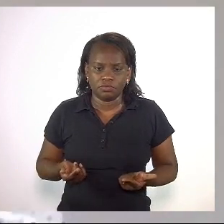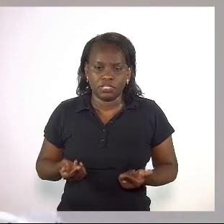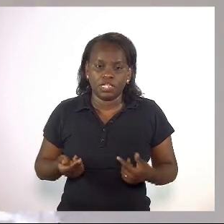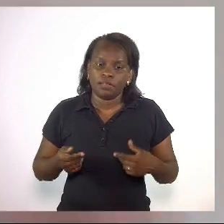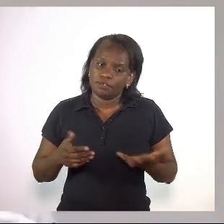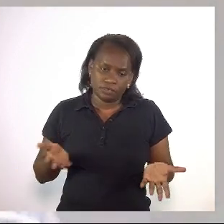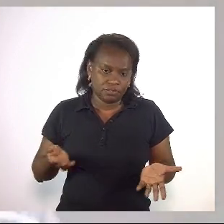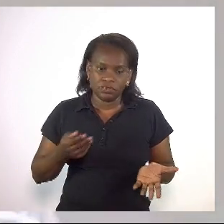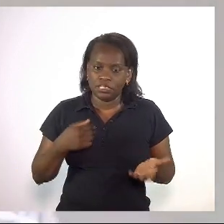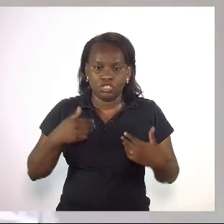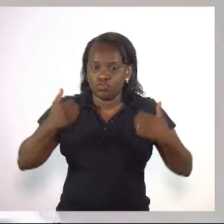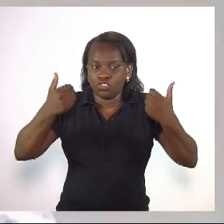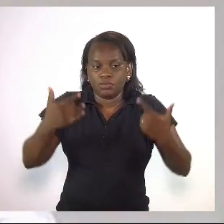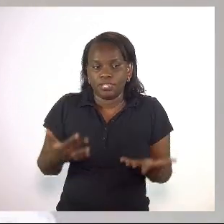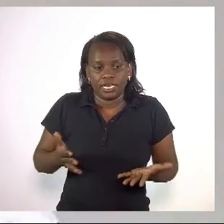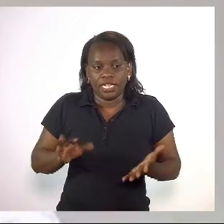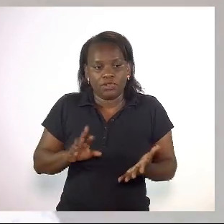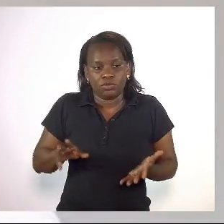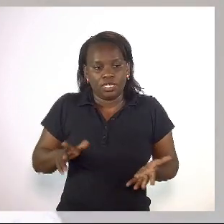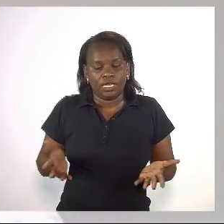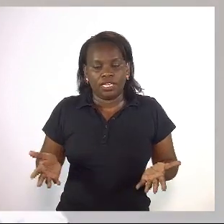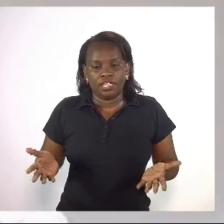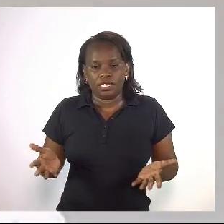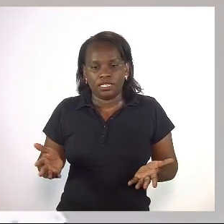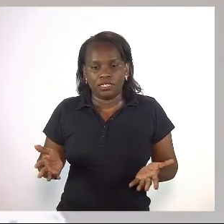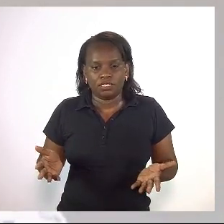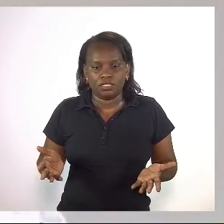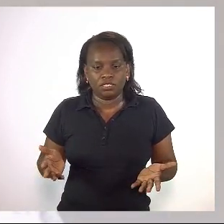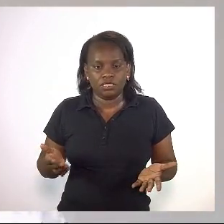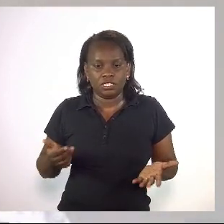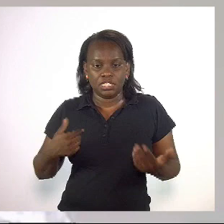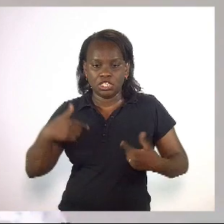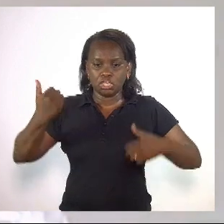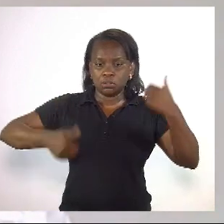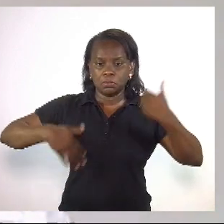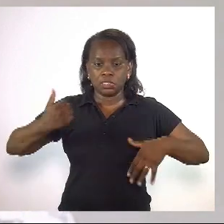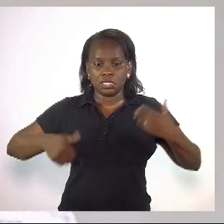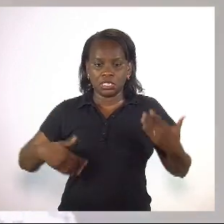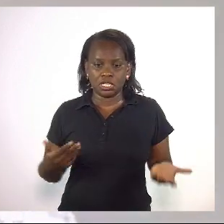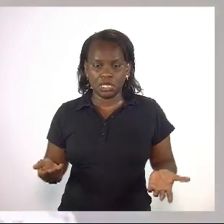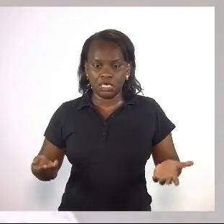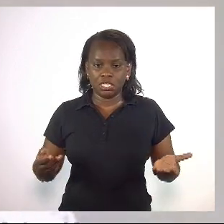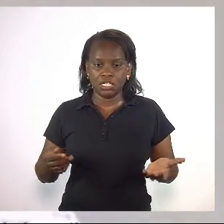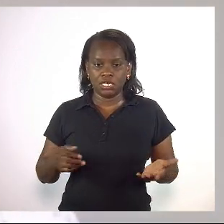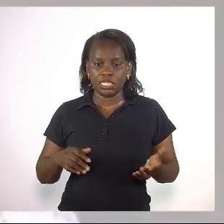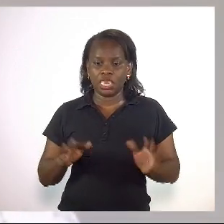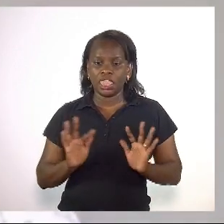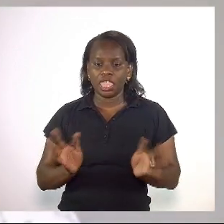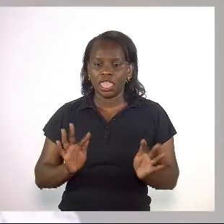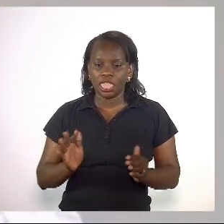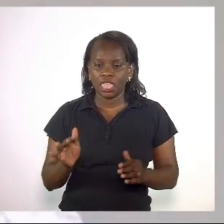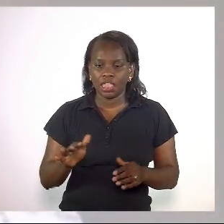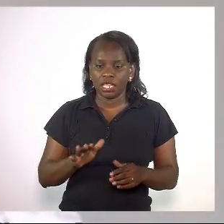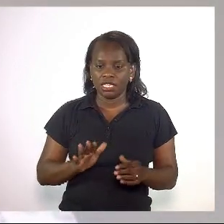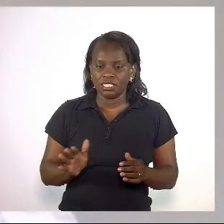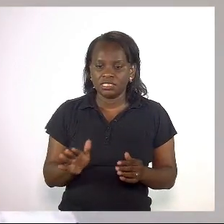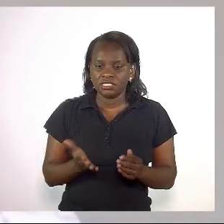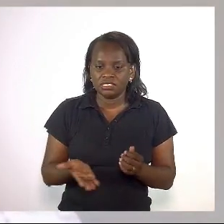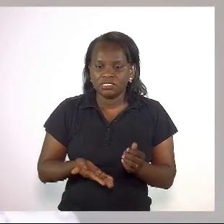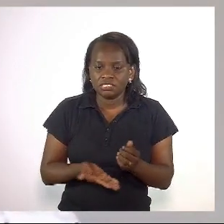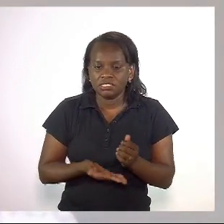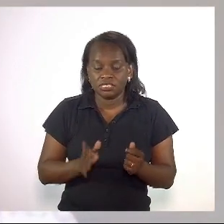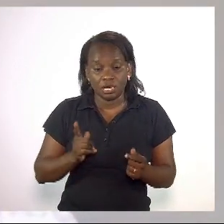Por óbvio, eu não vou colocar... aqui eu estou dando uma explicação ainda superficial, acho que vale nós